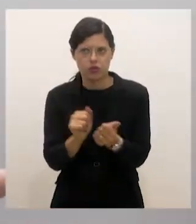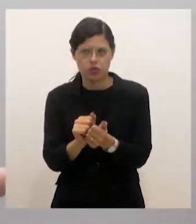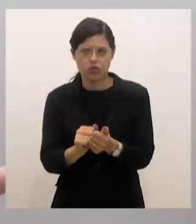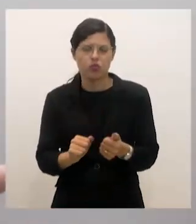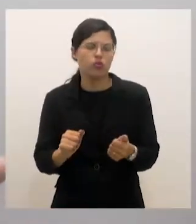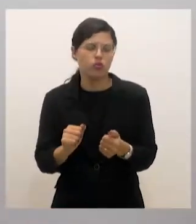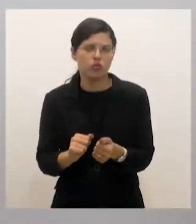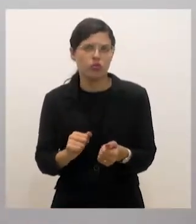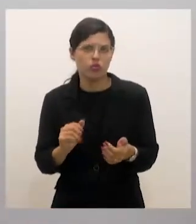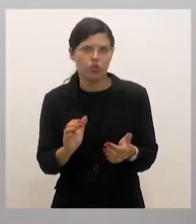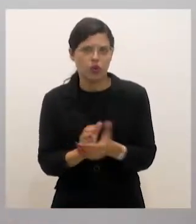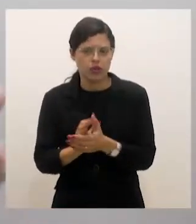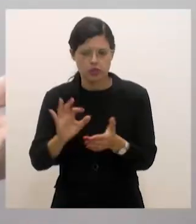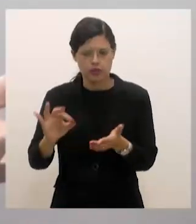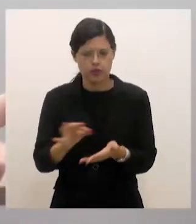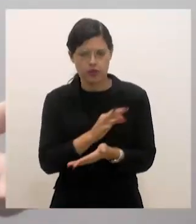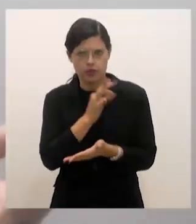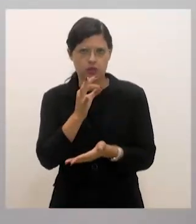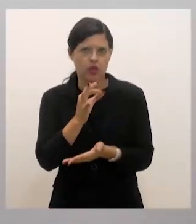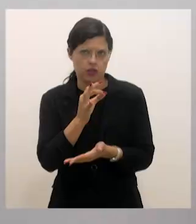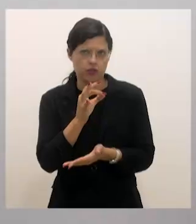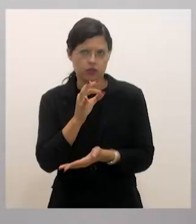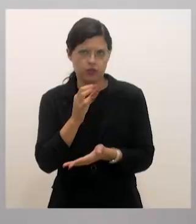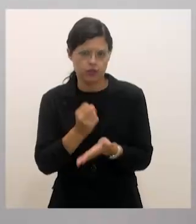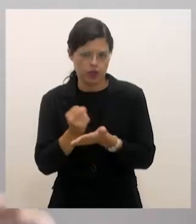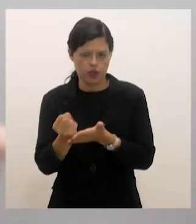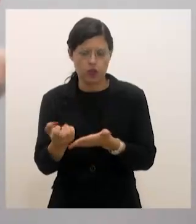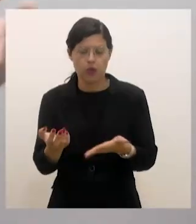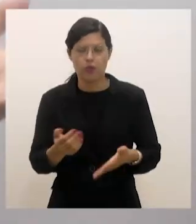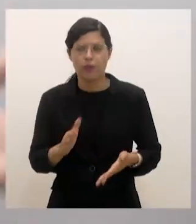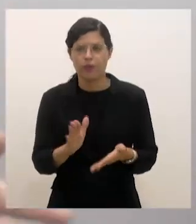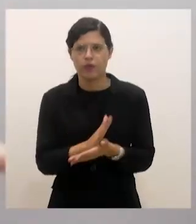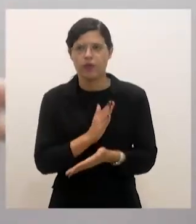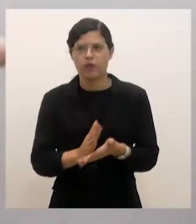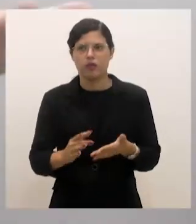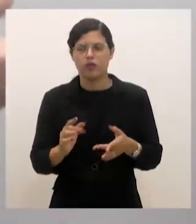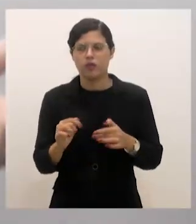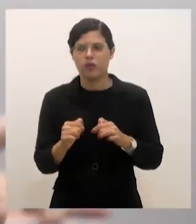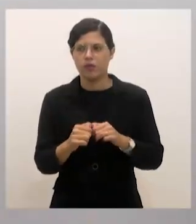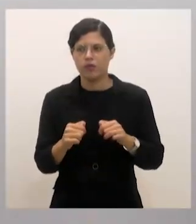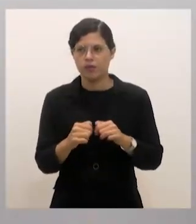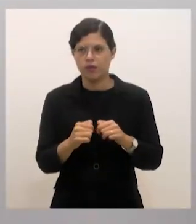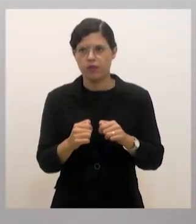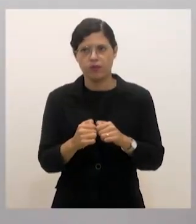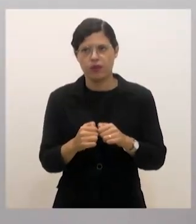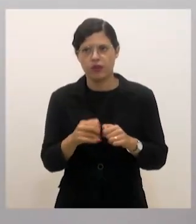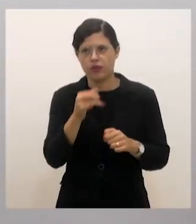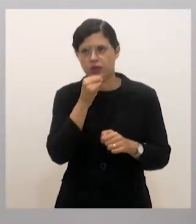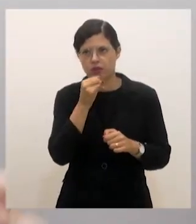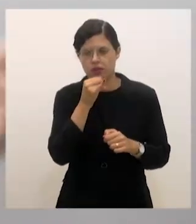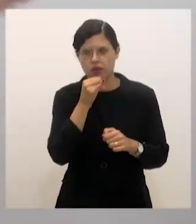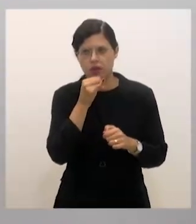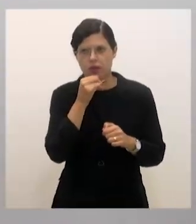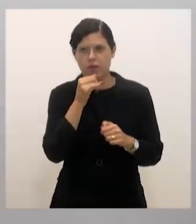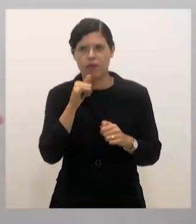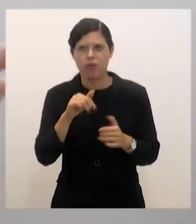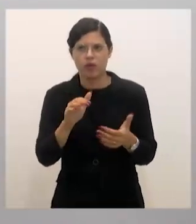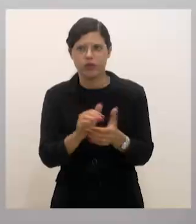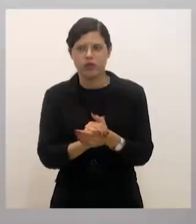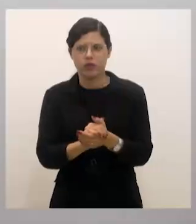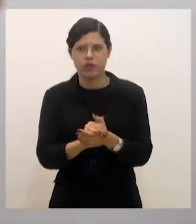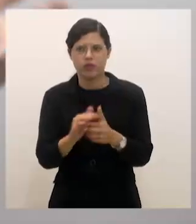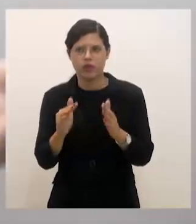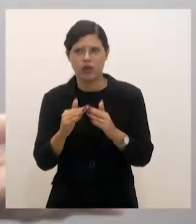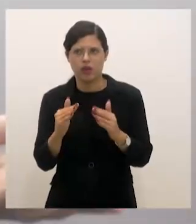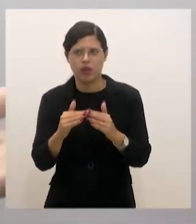civil. Às vezes, quando você faz a cerimônia em casa, você faz no civil